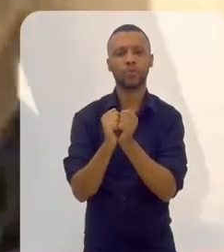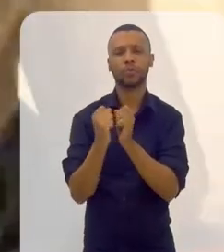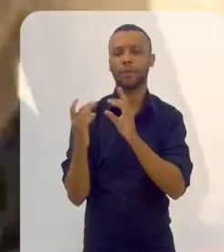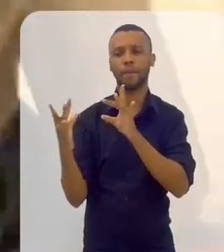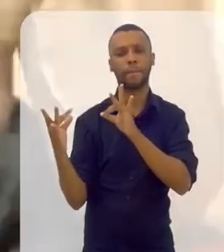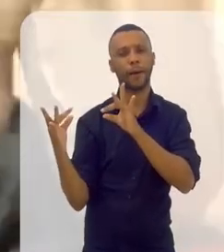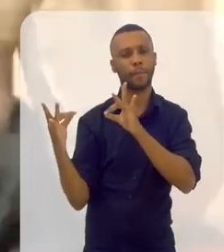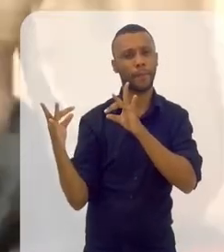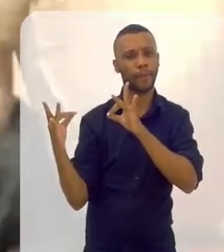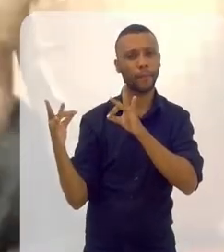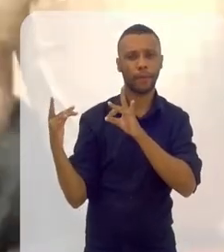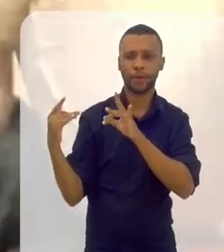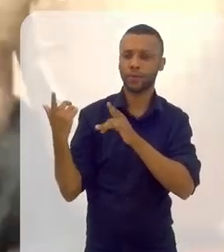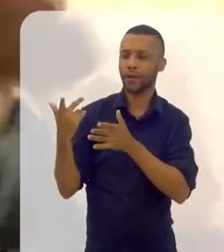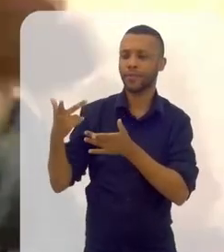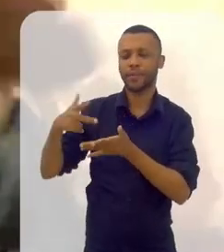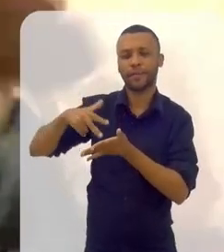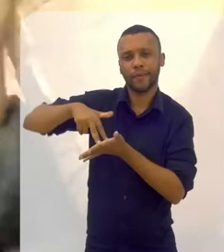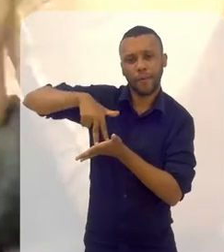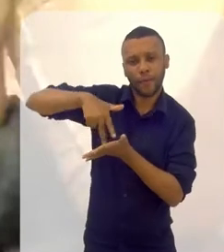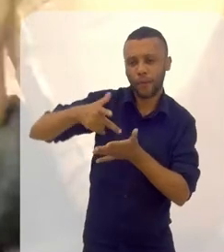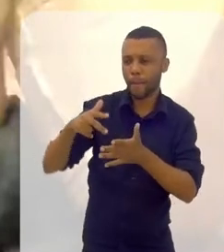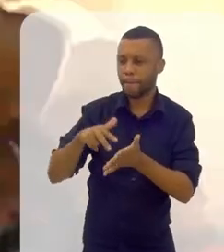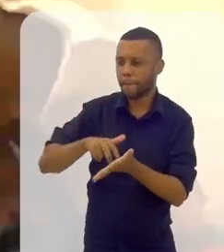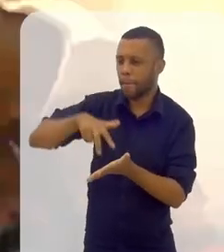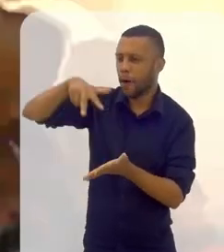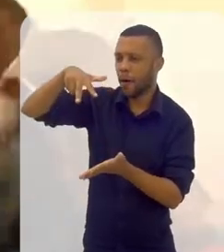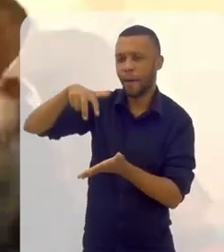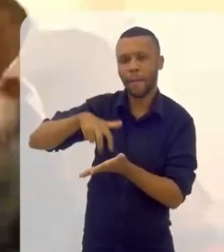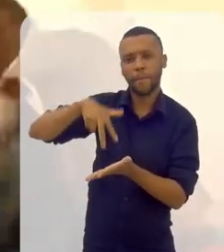horror. Aí ficava lá pulando na sala.